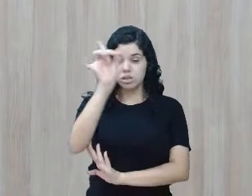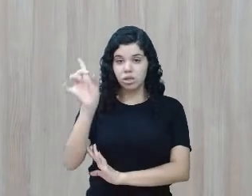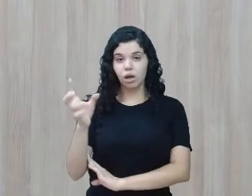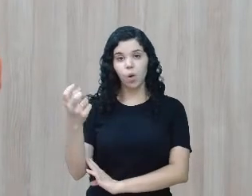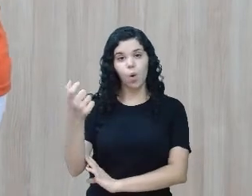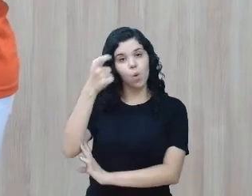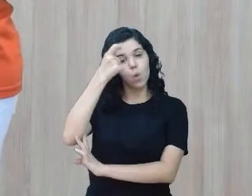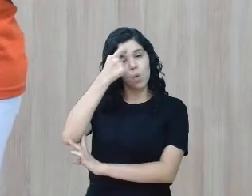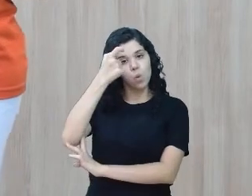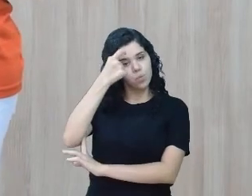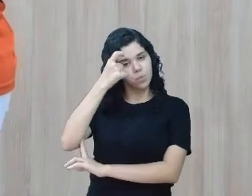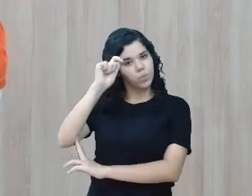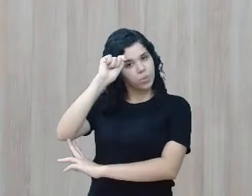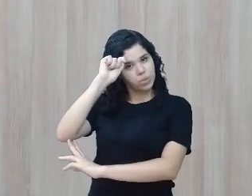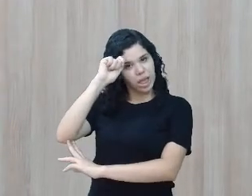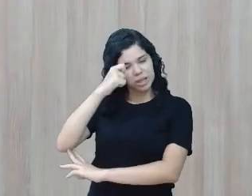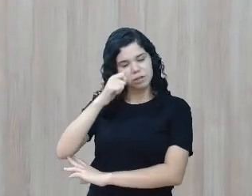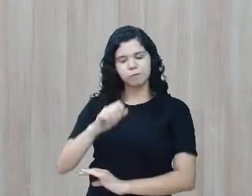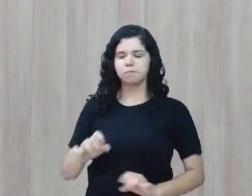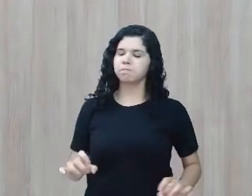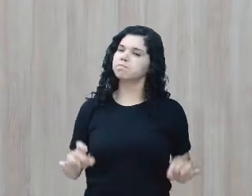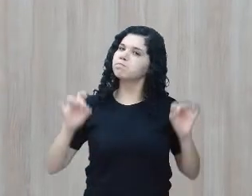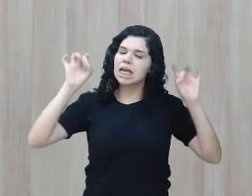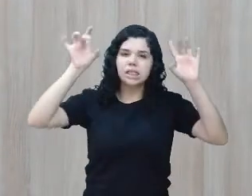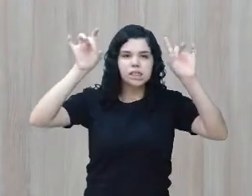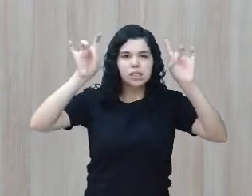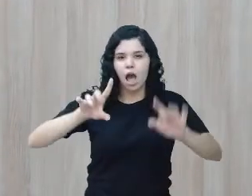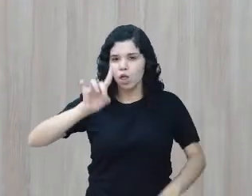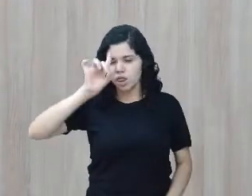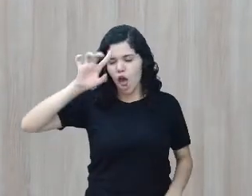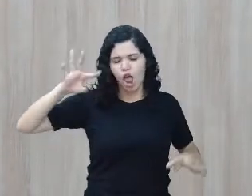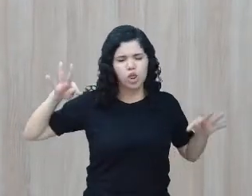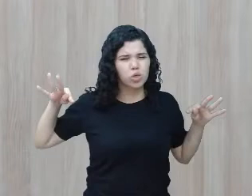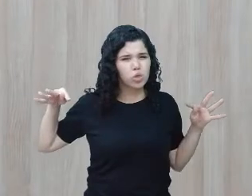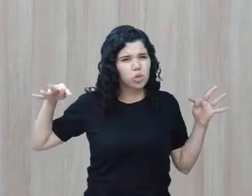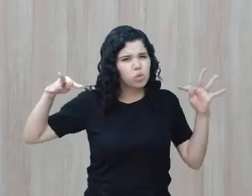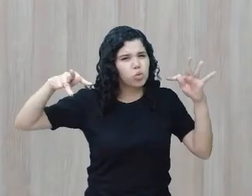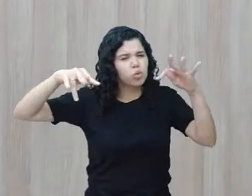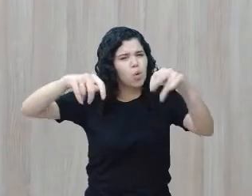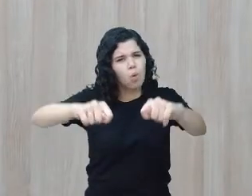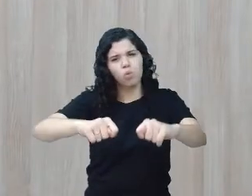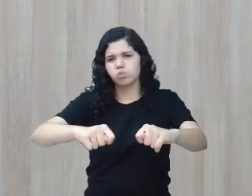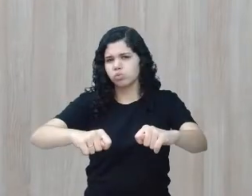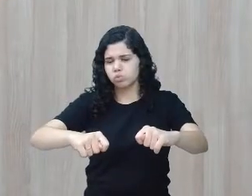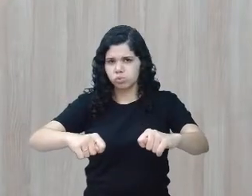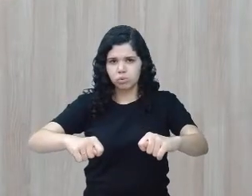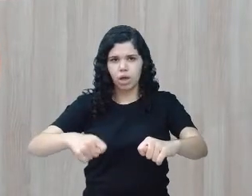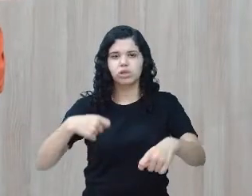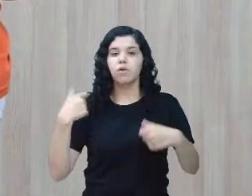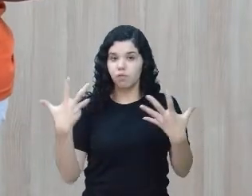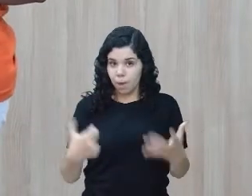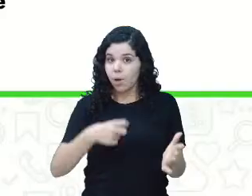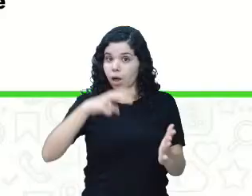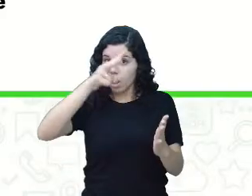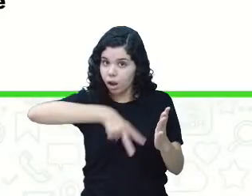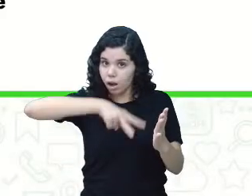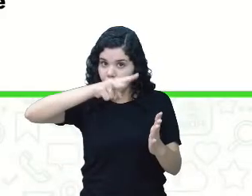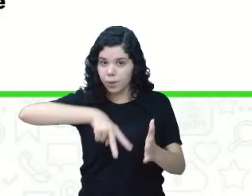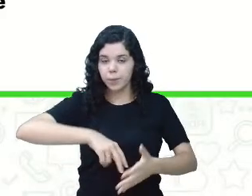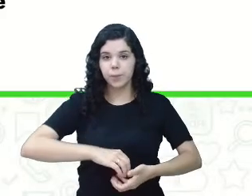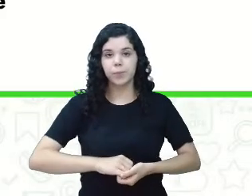Que dia importante para todos nós. Todos, independente da cor da pele. Vamos fazer essa leitura comigo?